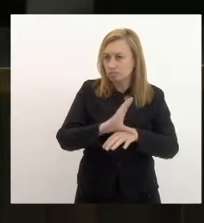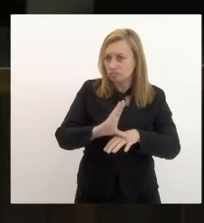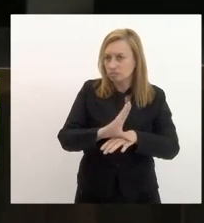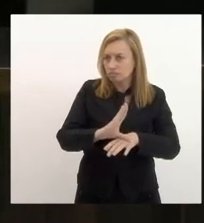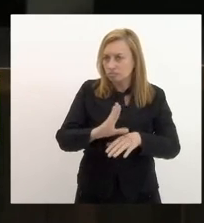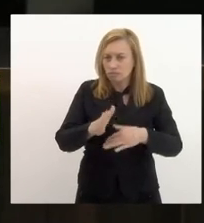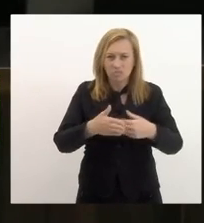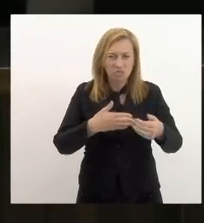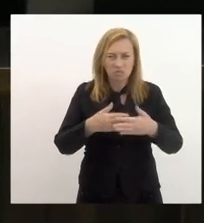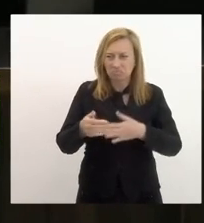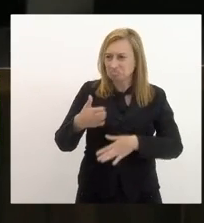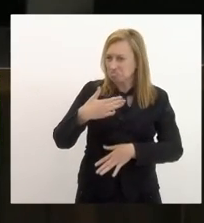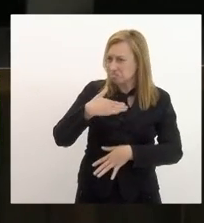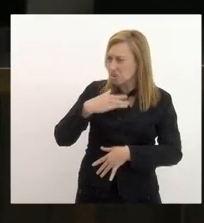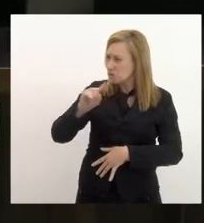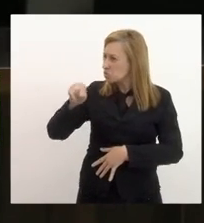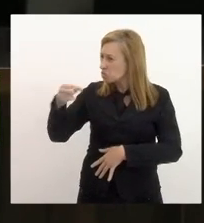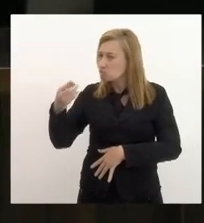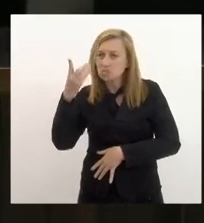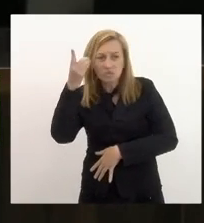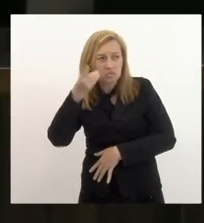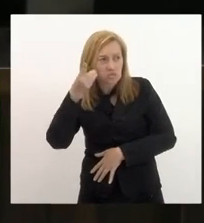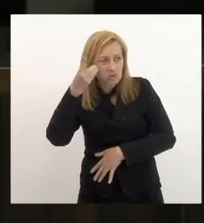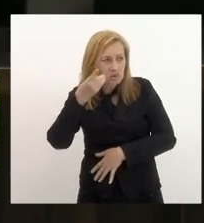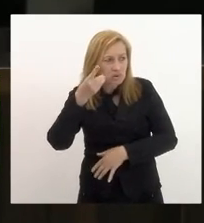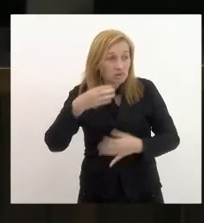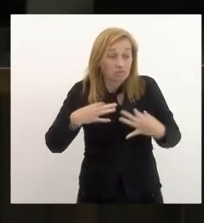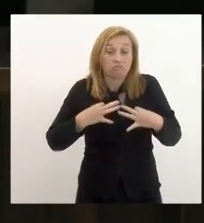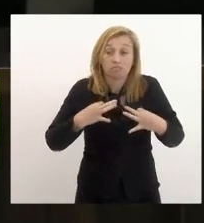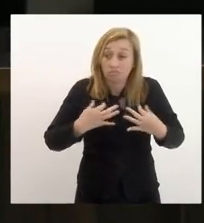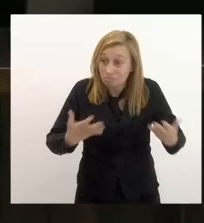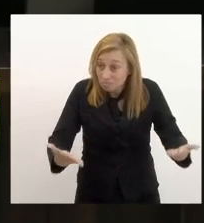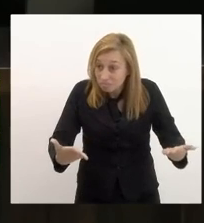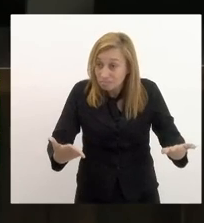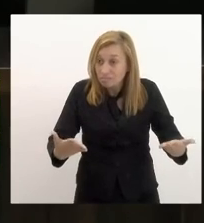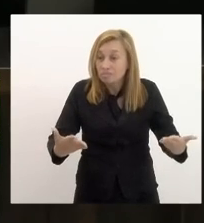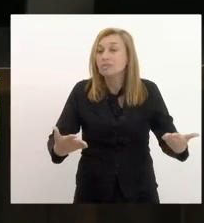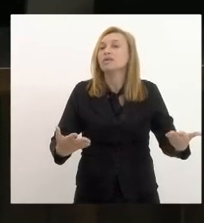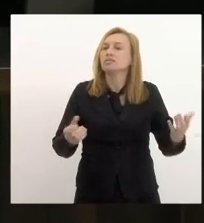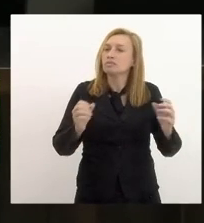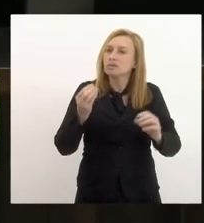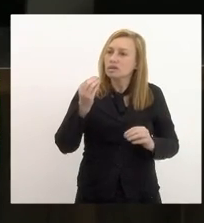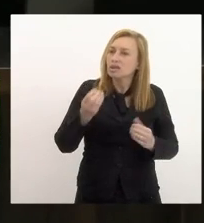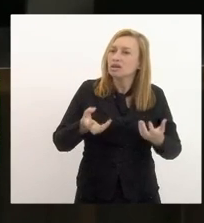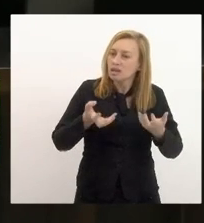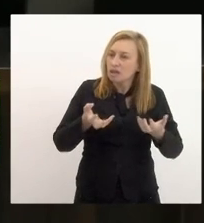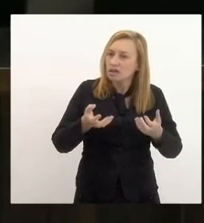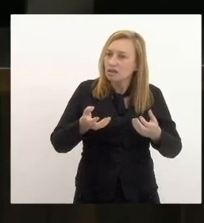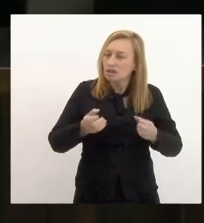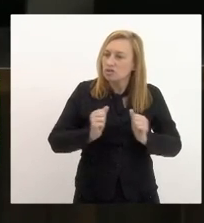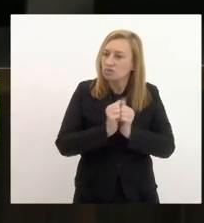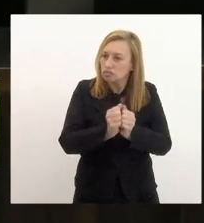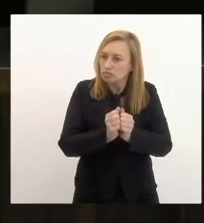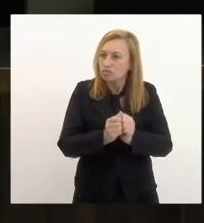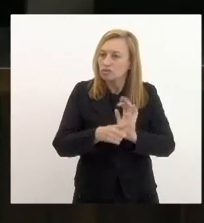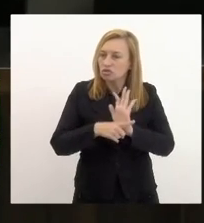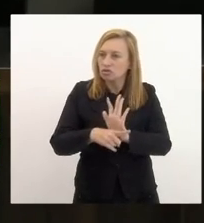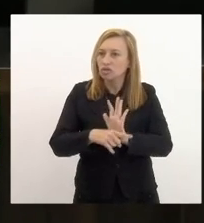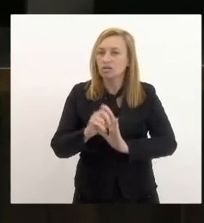só meu como tantos outros deputados está disposição para tentar sustentar